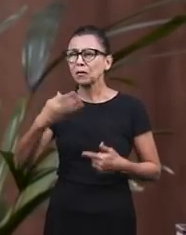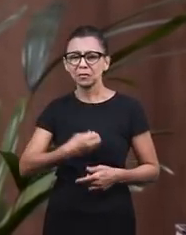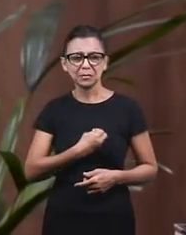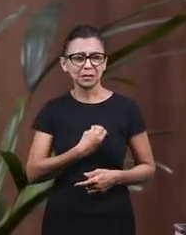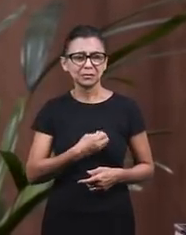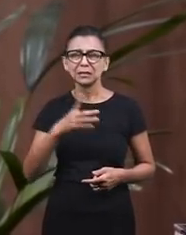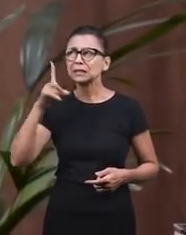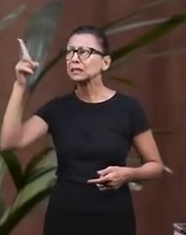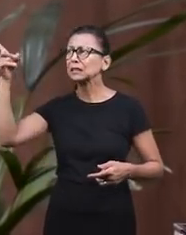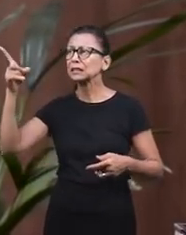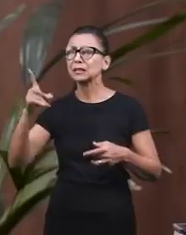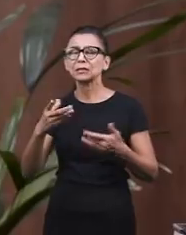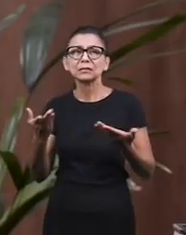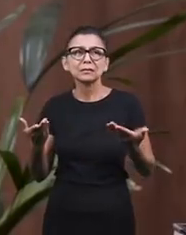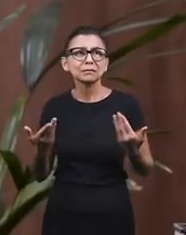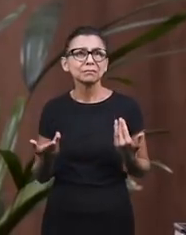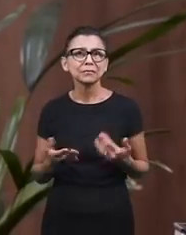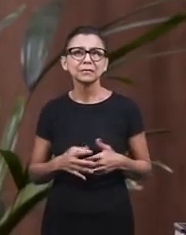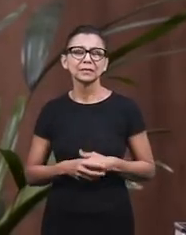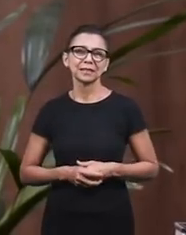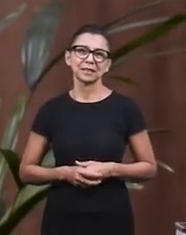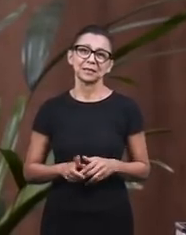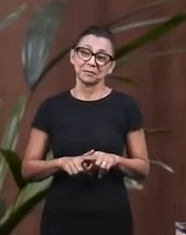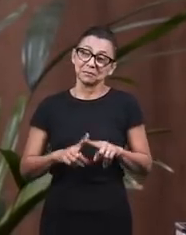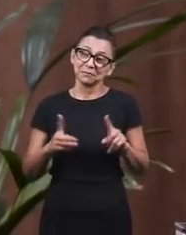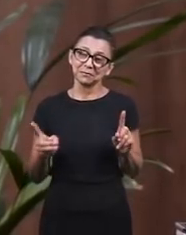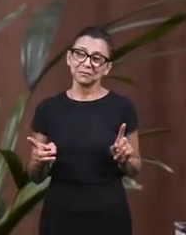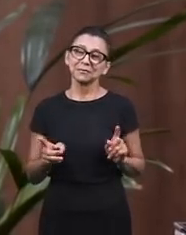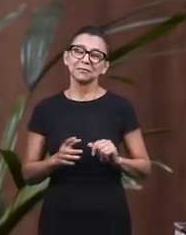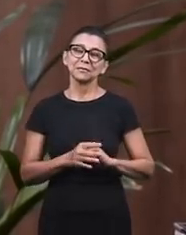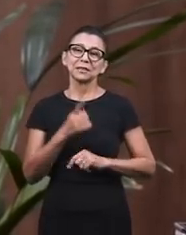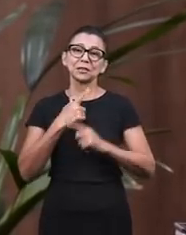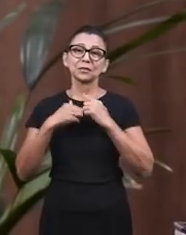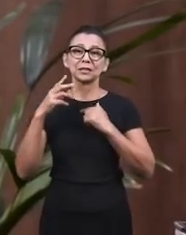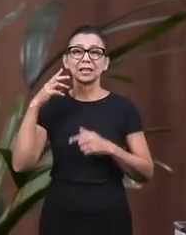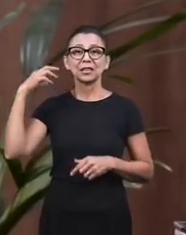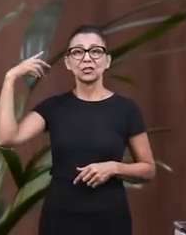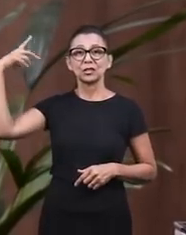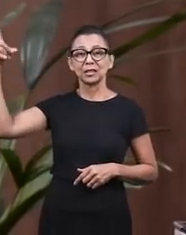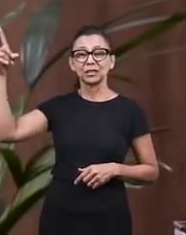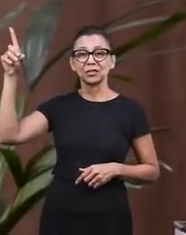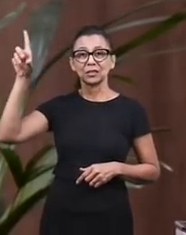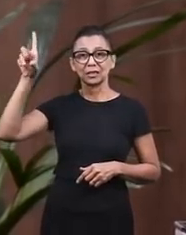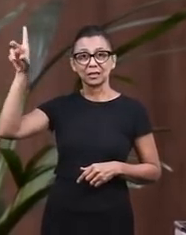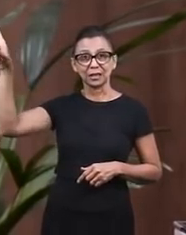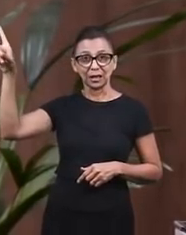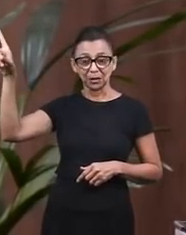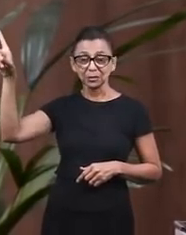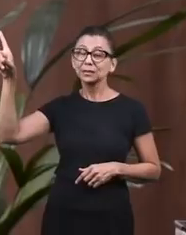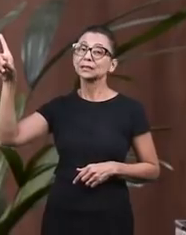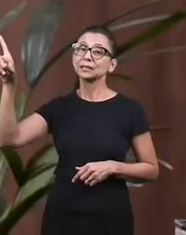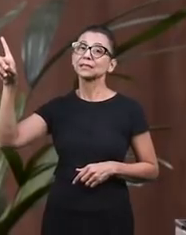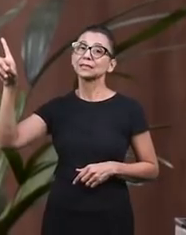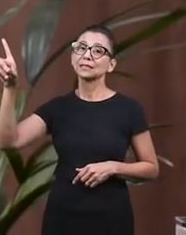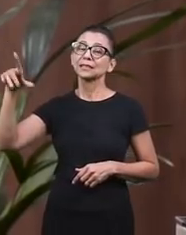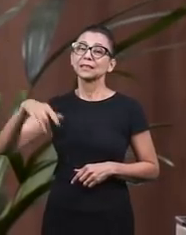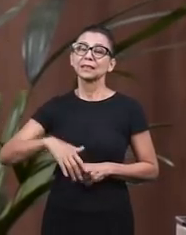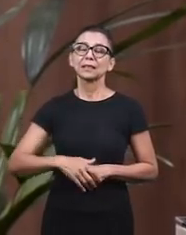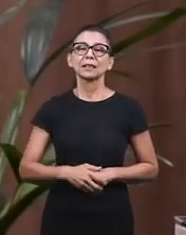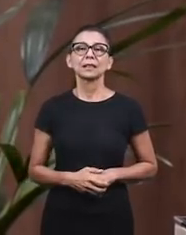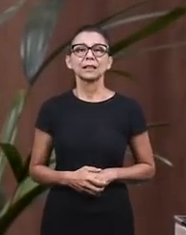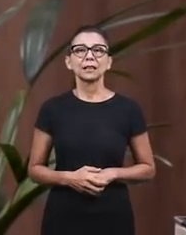ele permitiu na vida do filho dele, né? O Espírito Santo levou Jesus para o deserto e ali no deserto ele foi